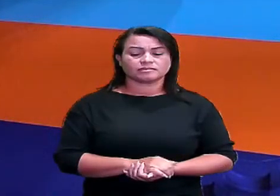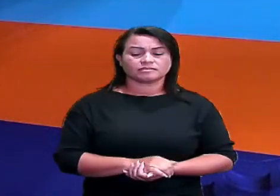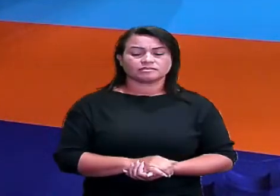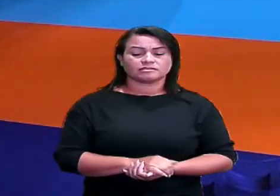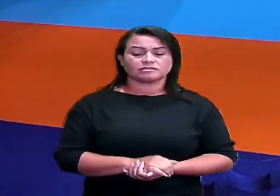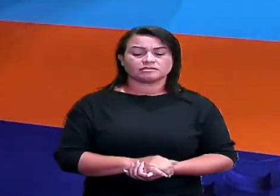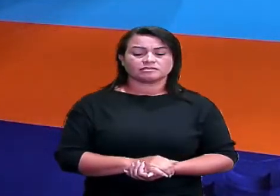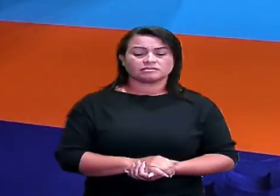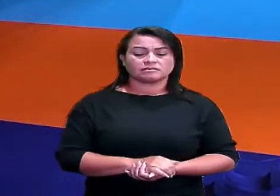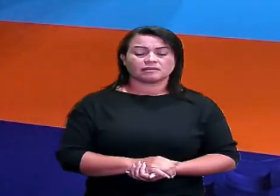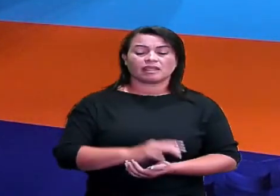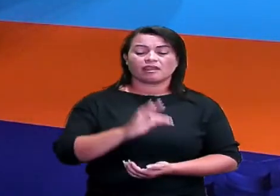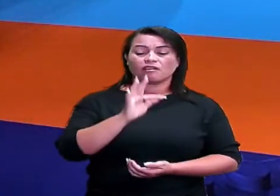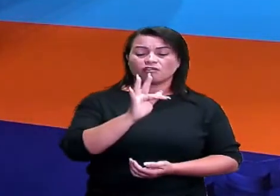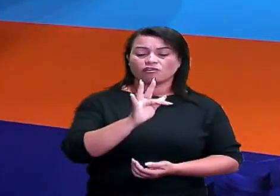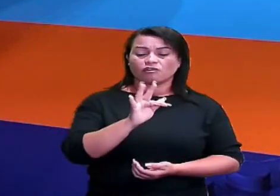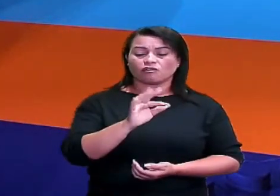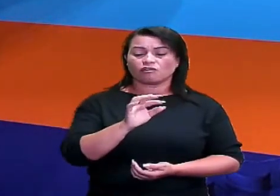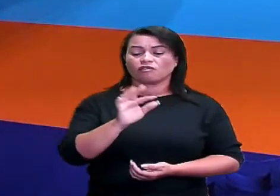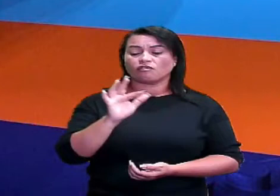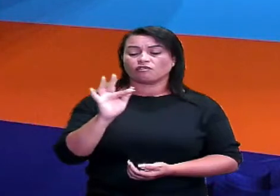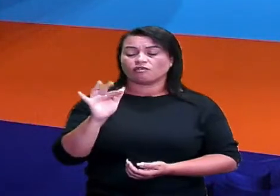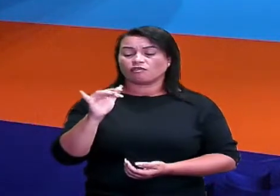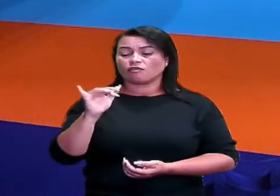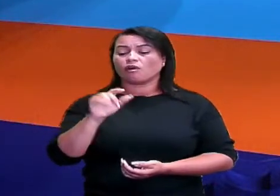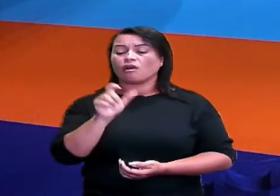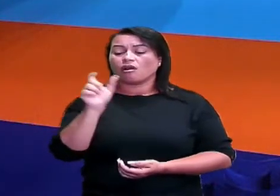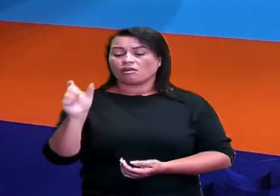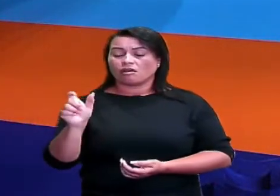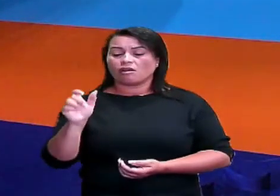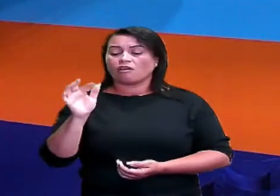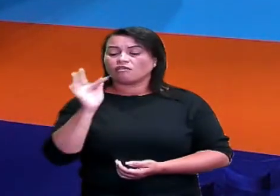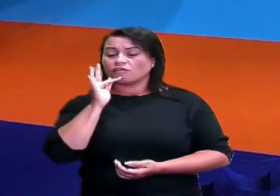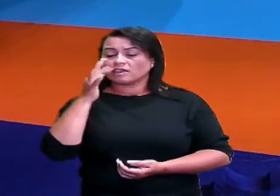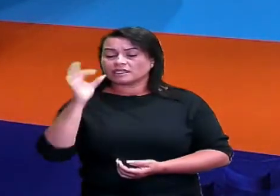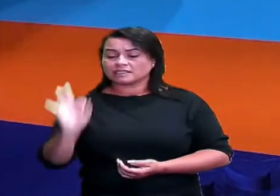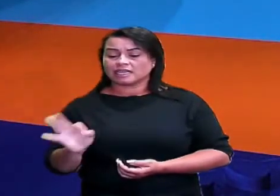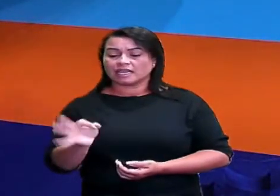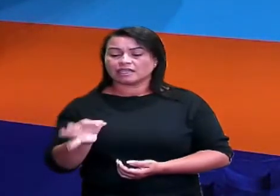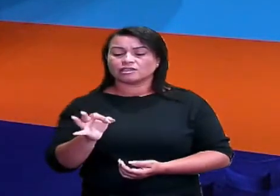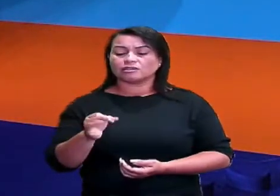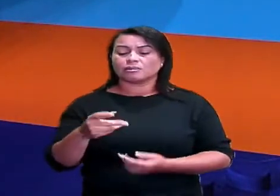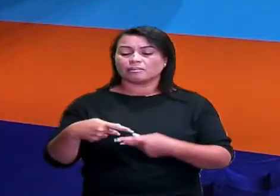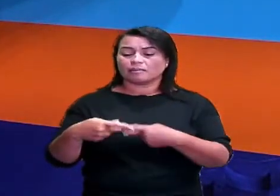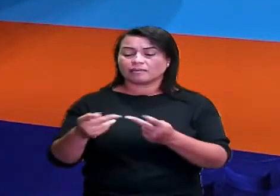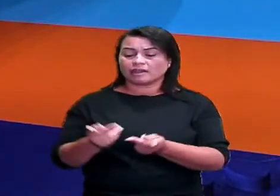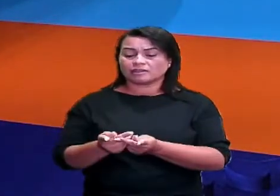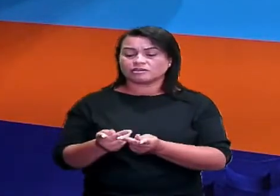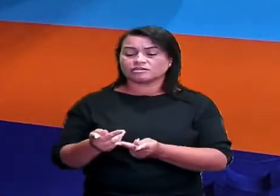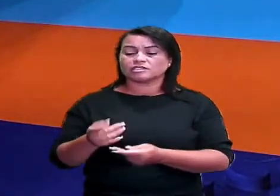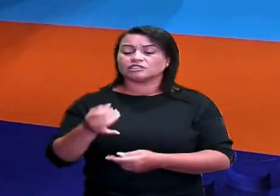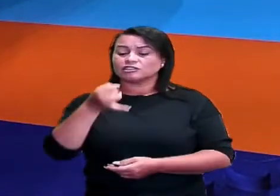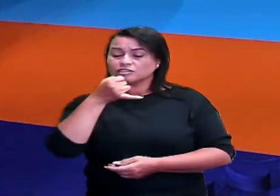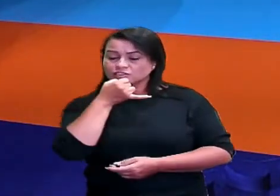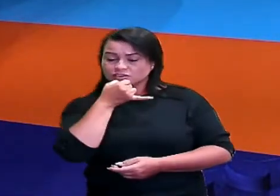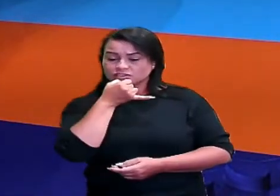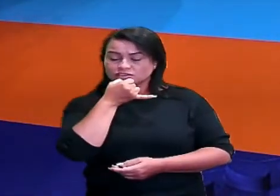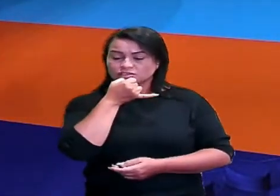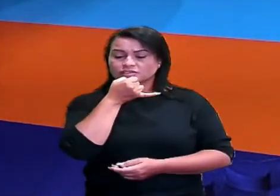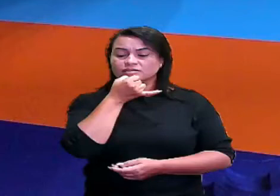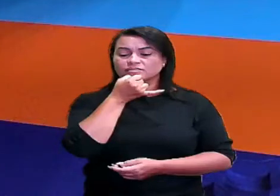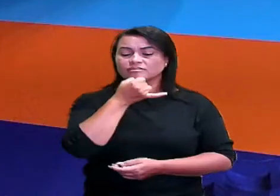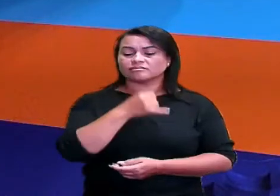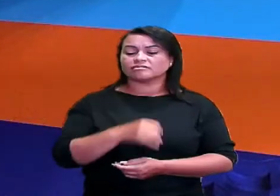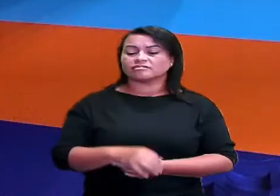Vovó, fofoca, fofoca. Prados, pratos. Triste,